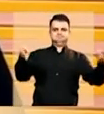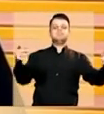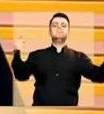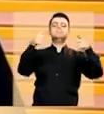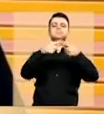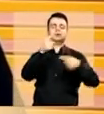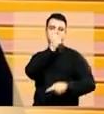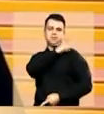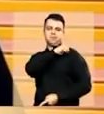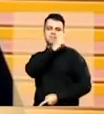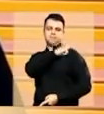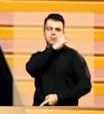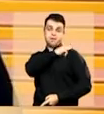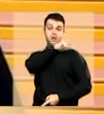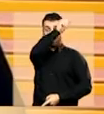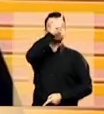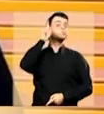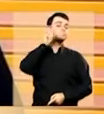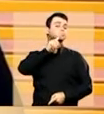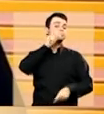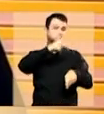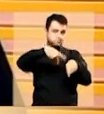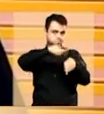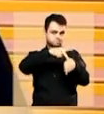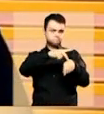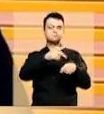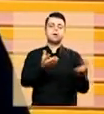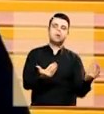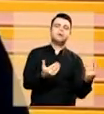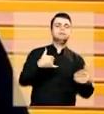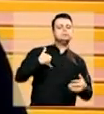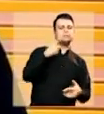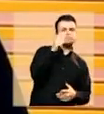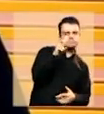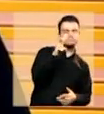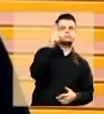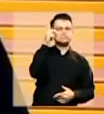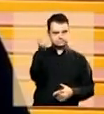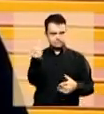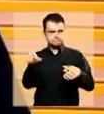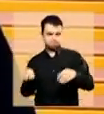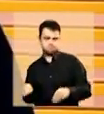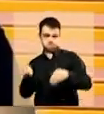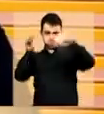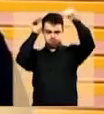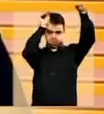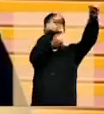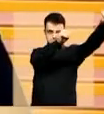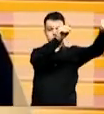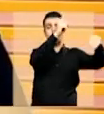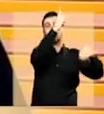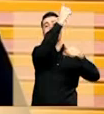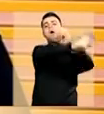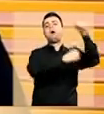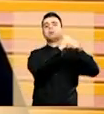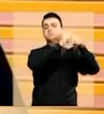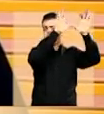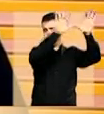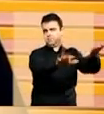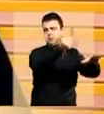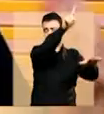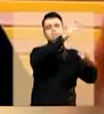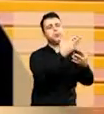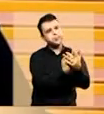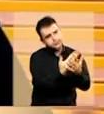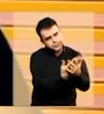Unidos. São adolescentes de 15 e 16 anos, que vão passar um ano a experiência de